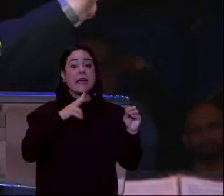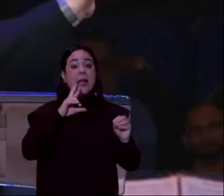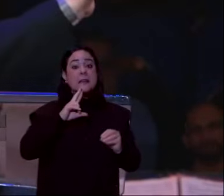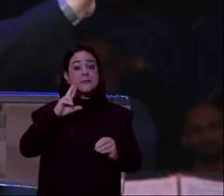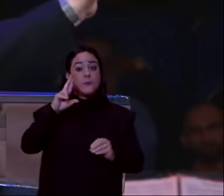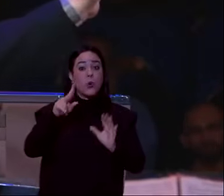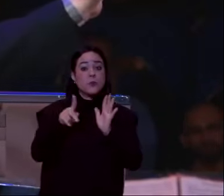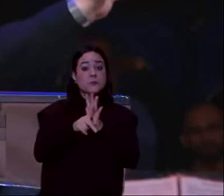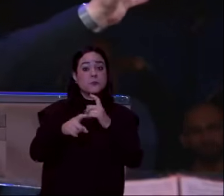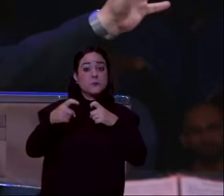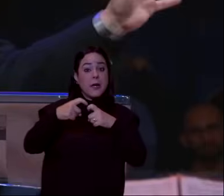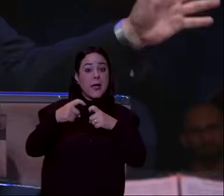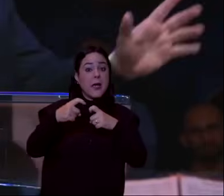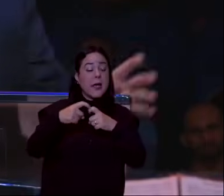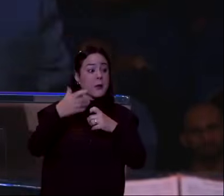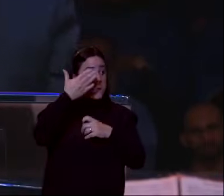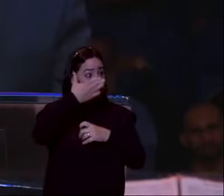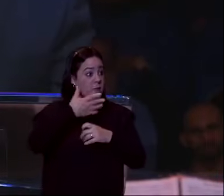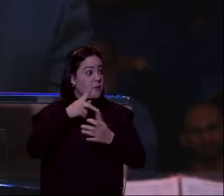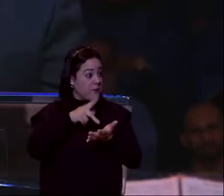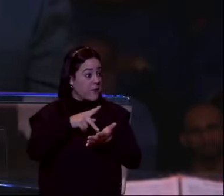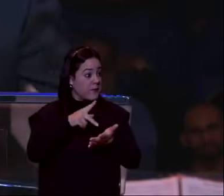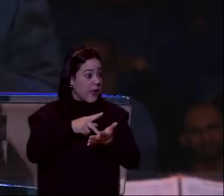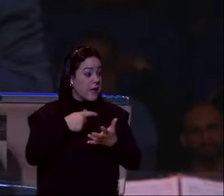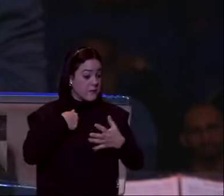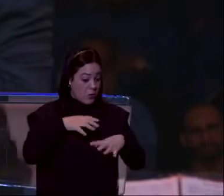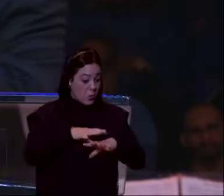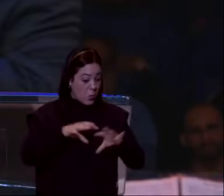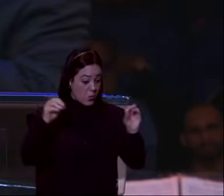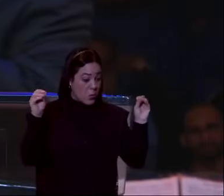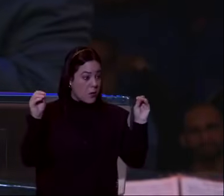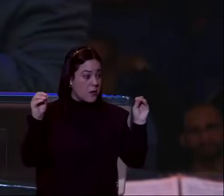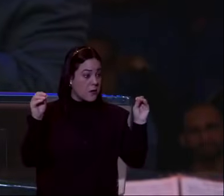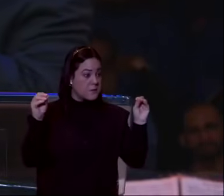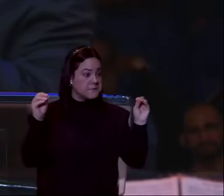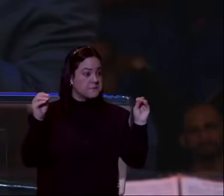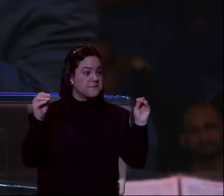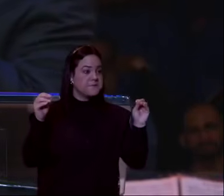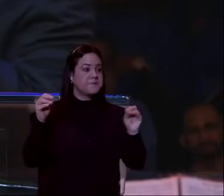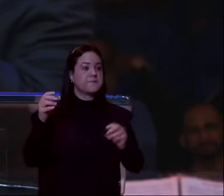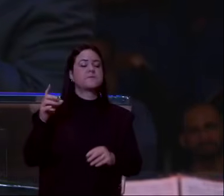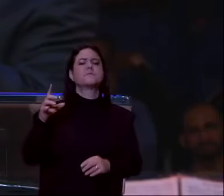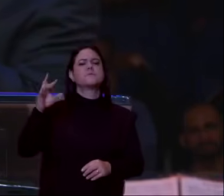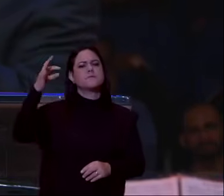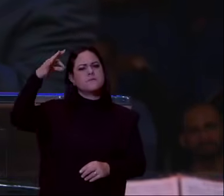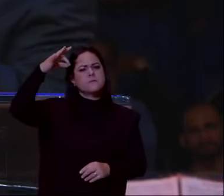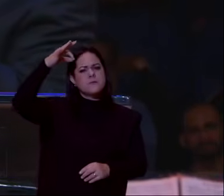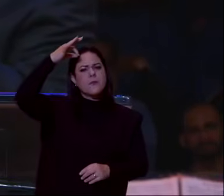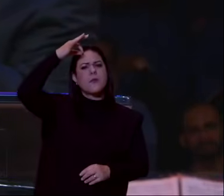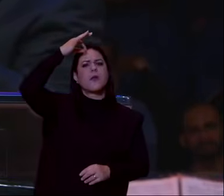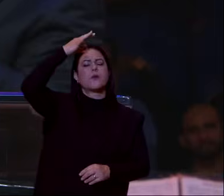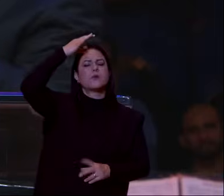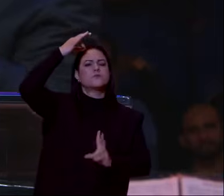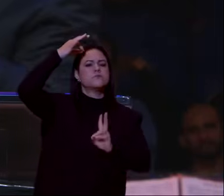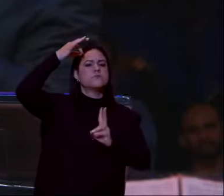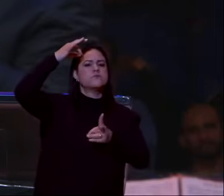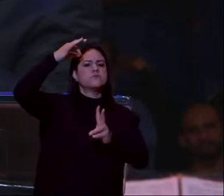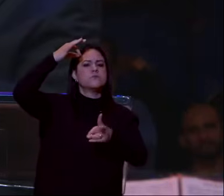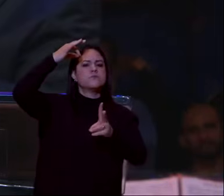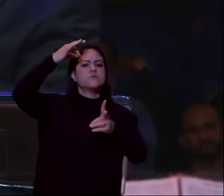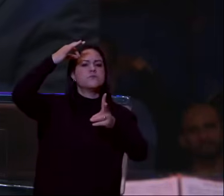resultados dos médicos para dizer que é verdade. Sabe, a voz do Espírito